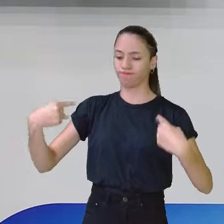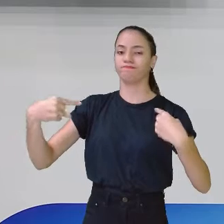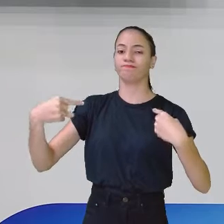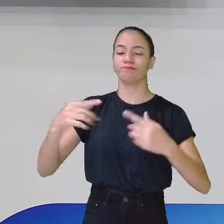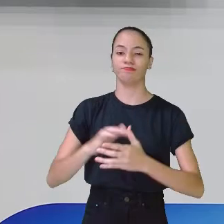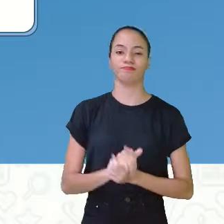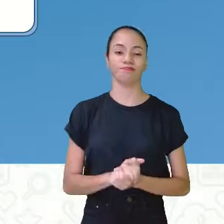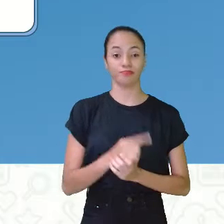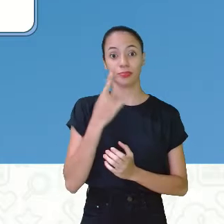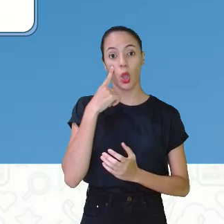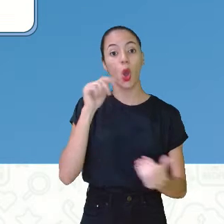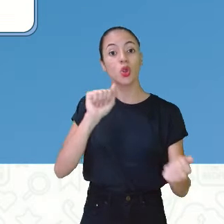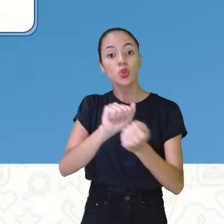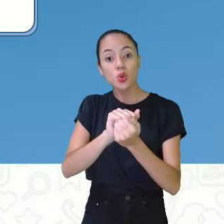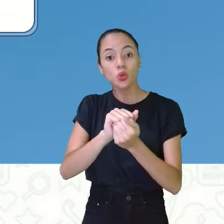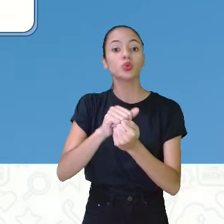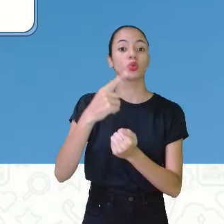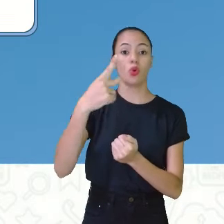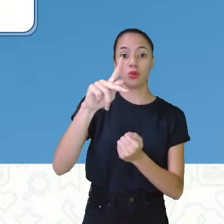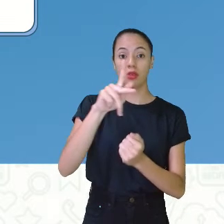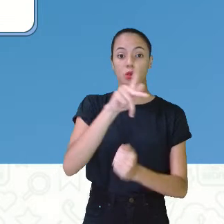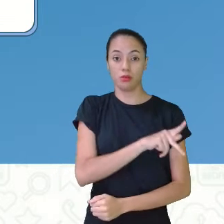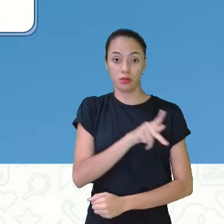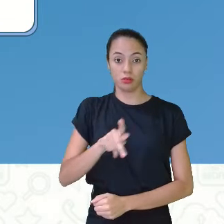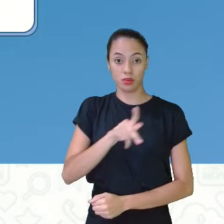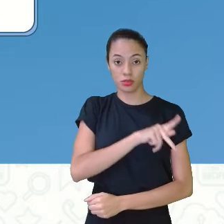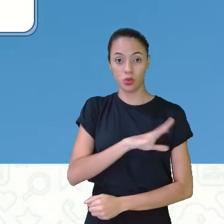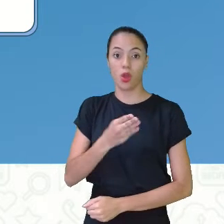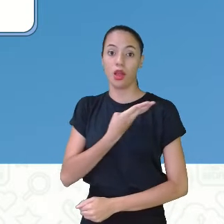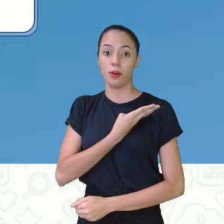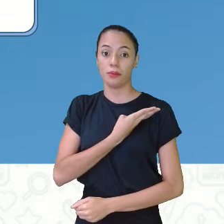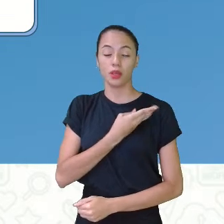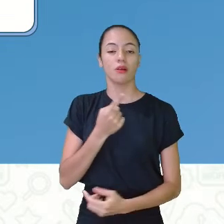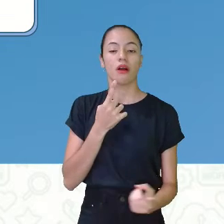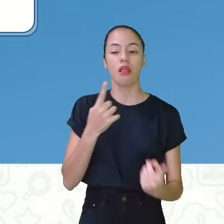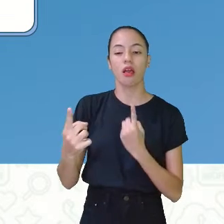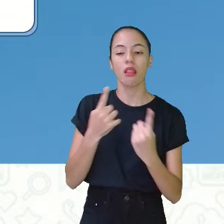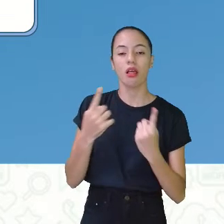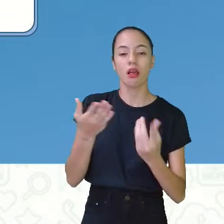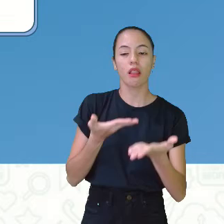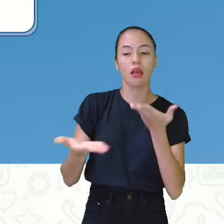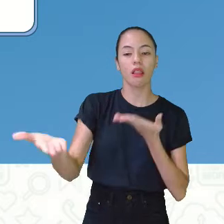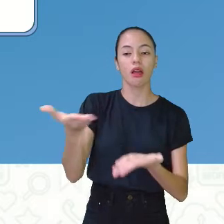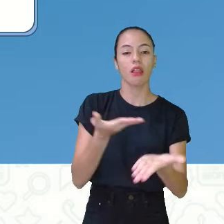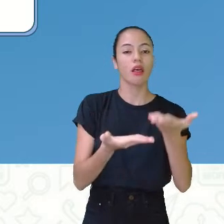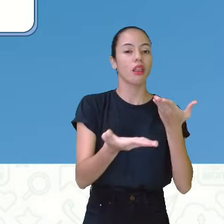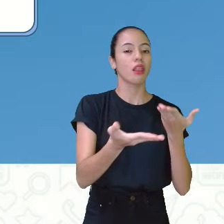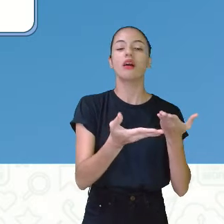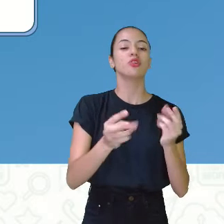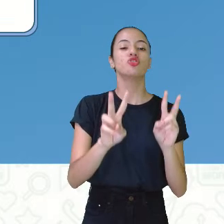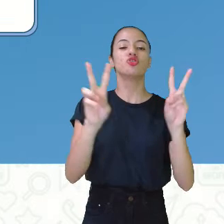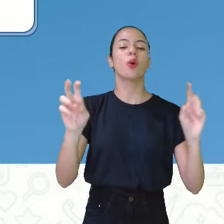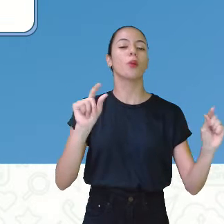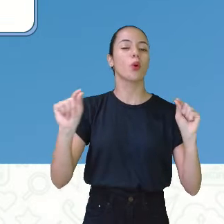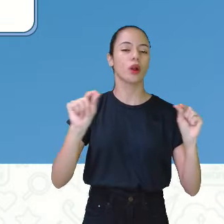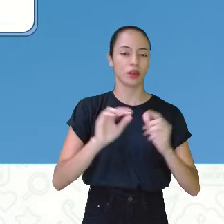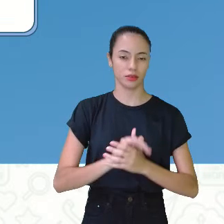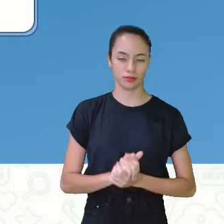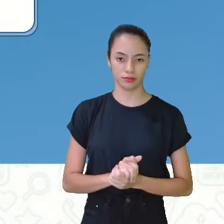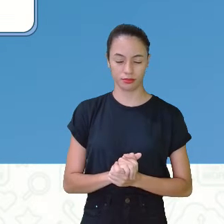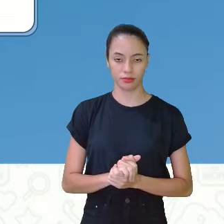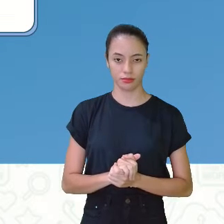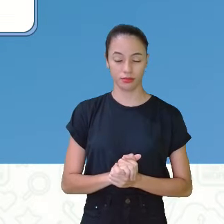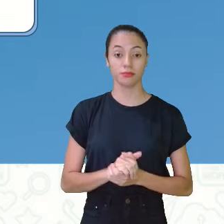lá, junto com os seus professores e colegas, dialoguem, né, sobre a seguinte questão: como está